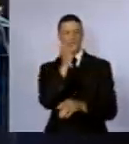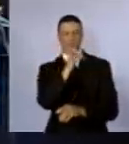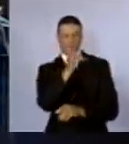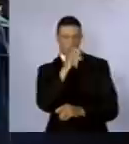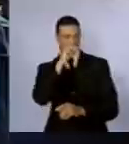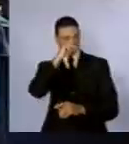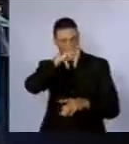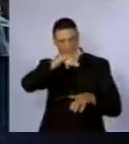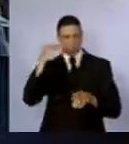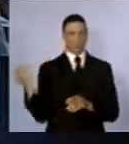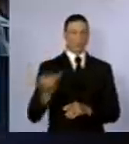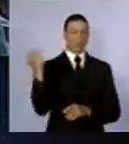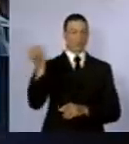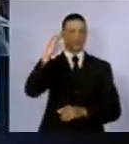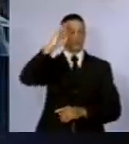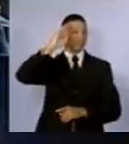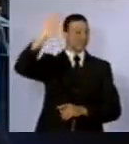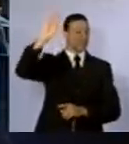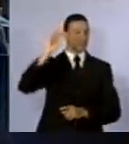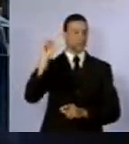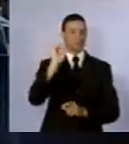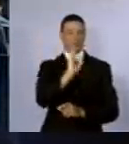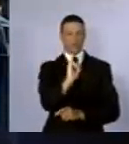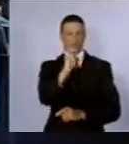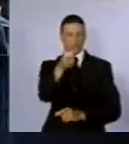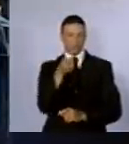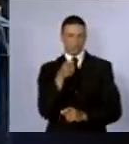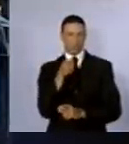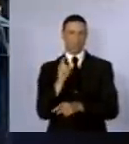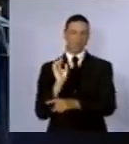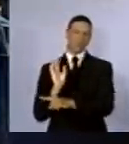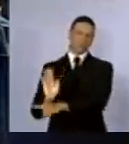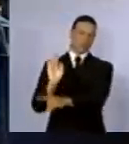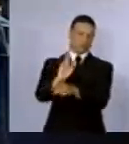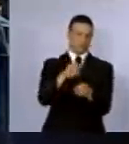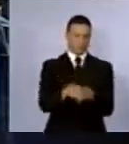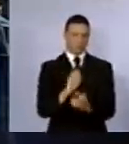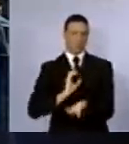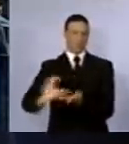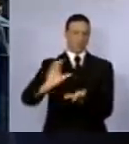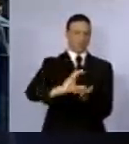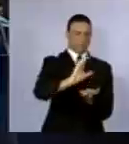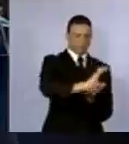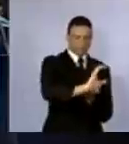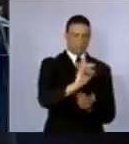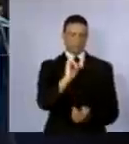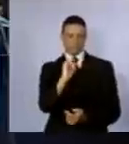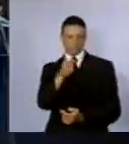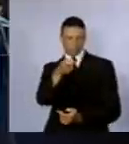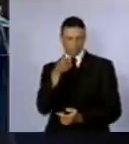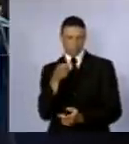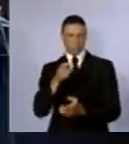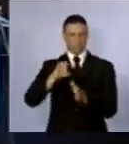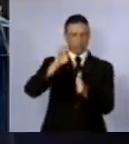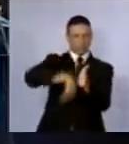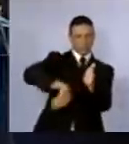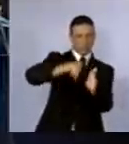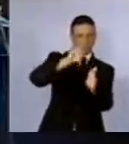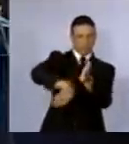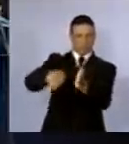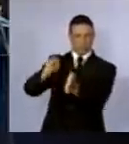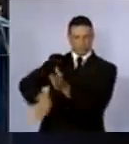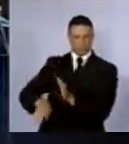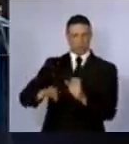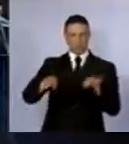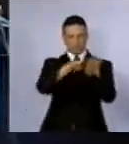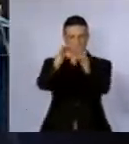também destacar a questão do princípio da modicidade tarifária, né, no qual, efetivamente, a tarifa ela tem que manter um